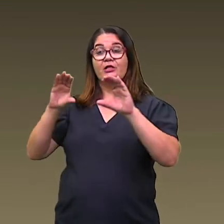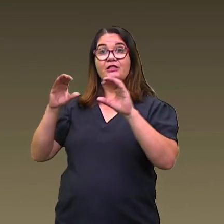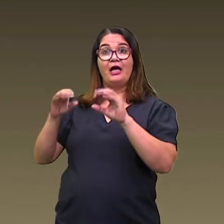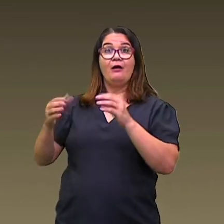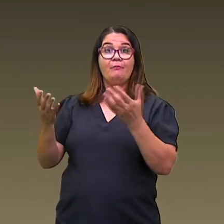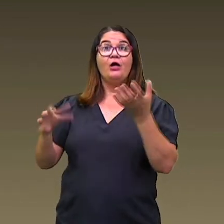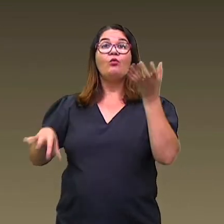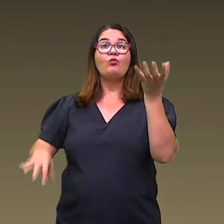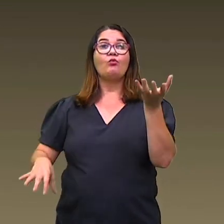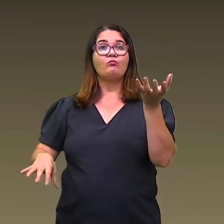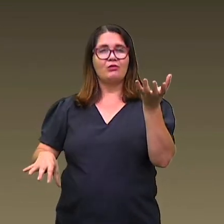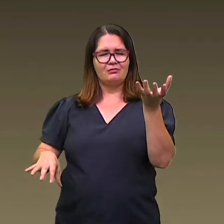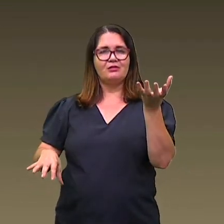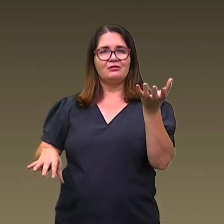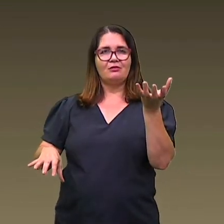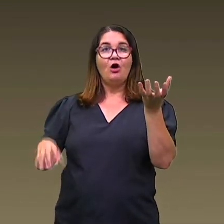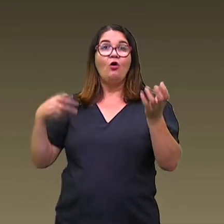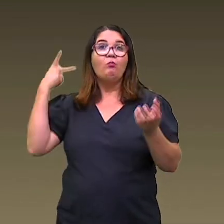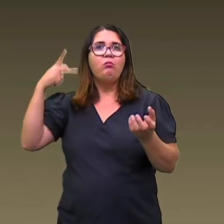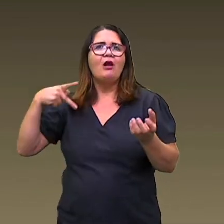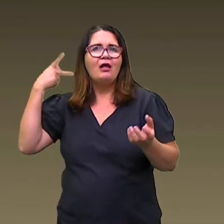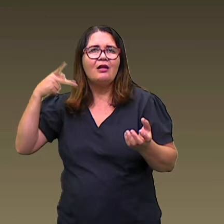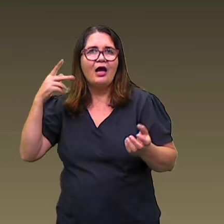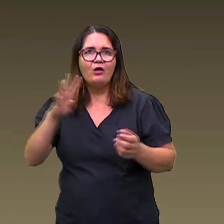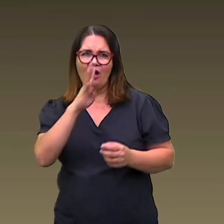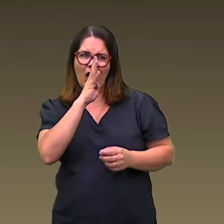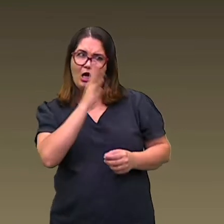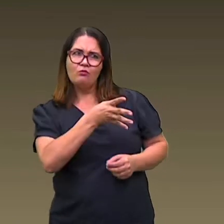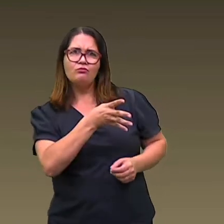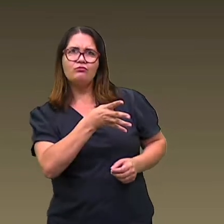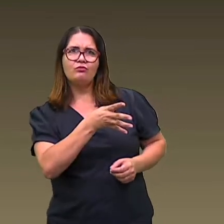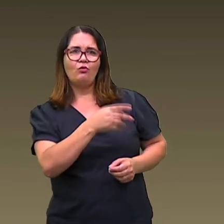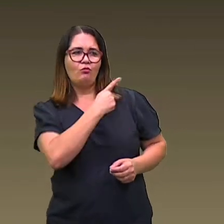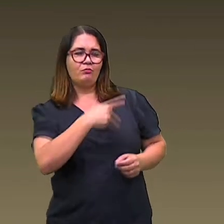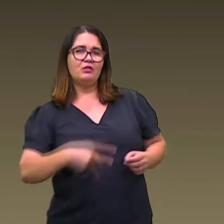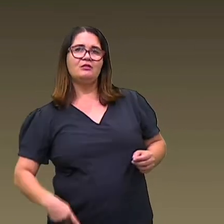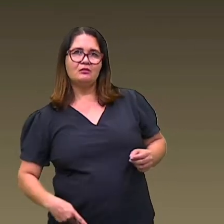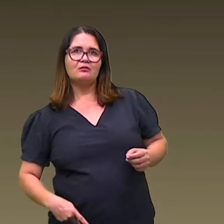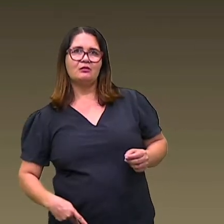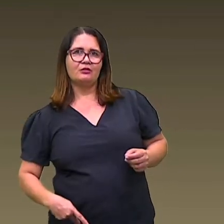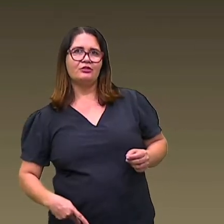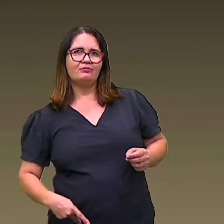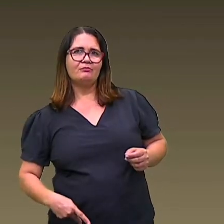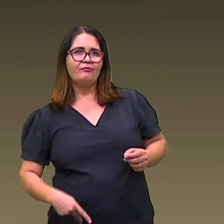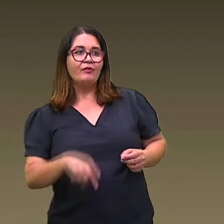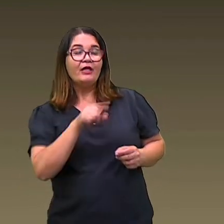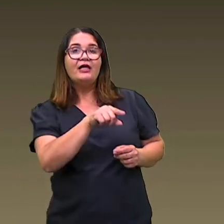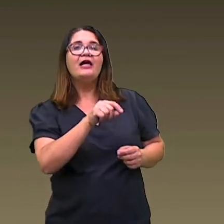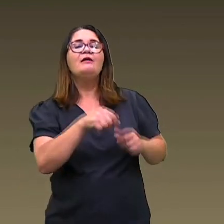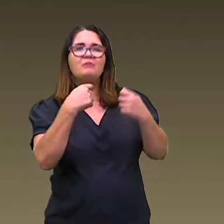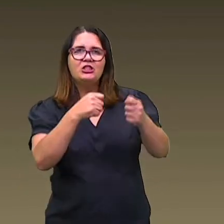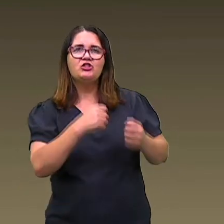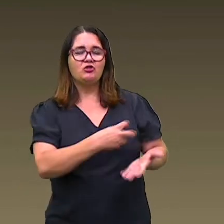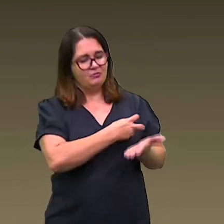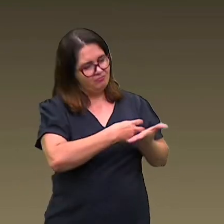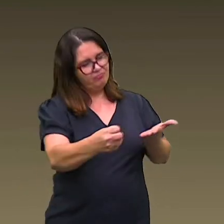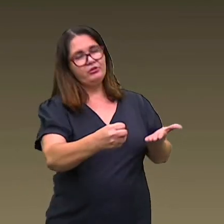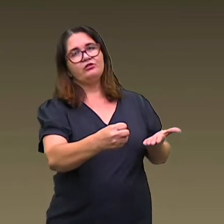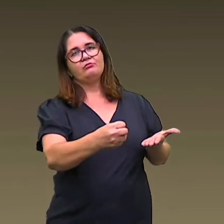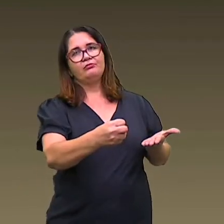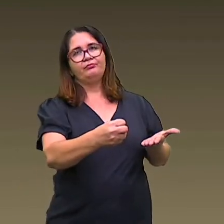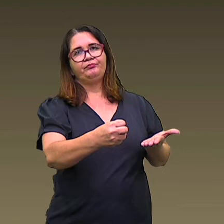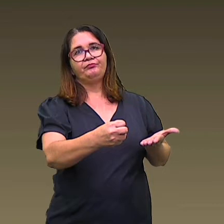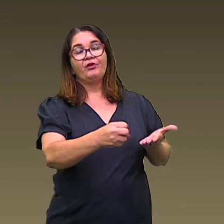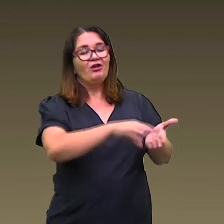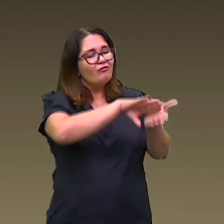Isso ganhou uma força e foi impedido de ser eleito por 8 anos.